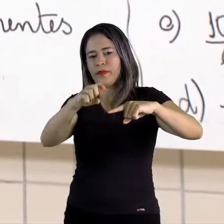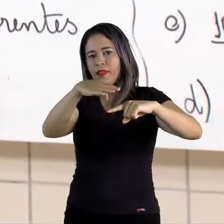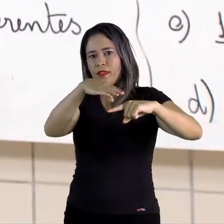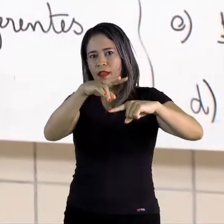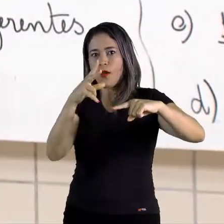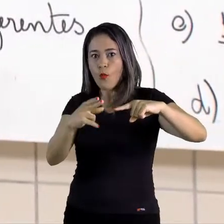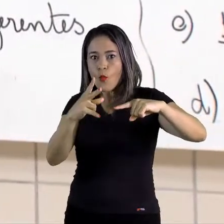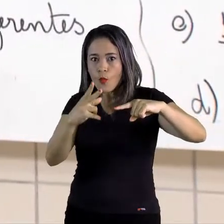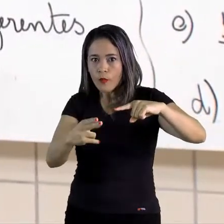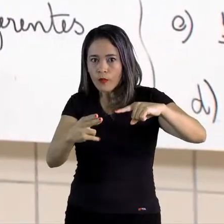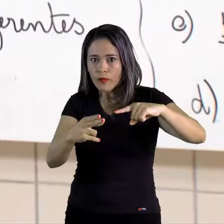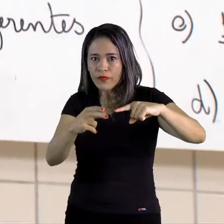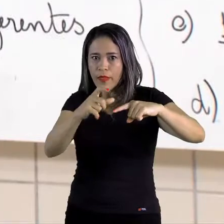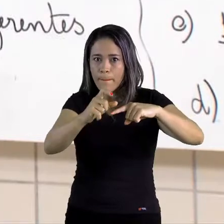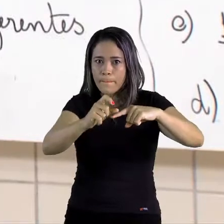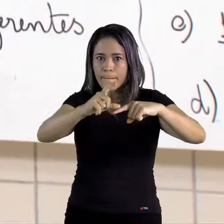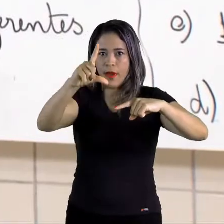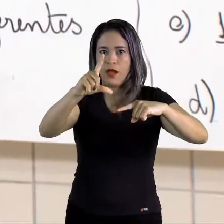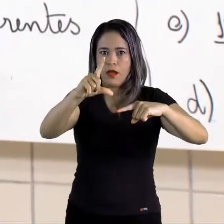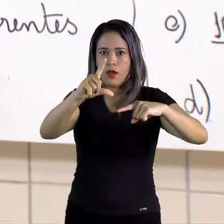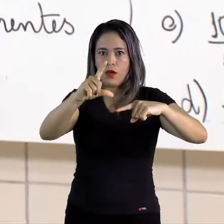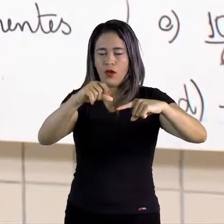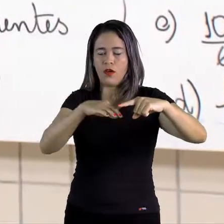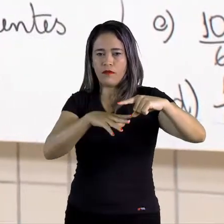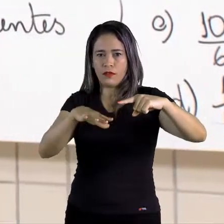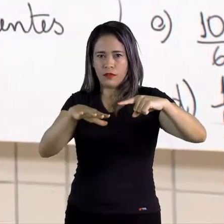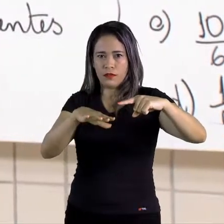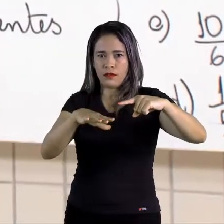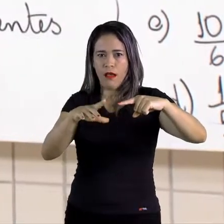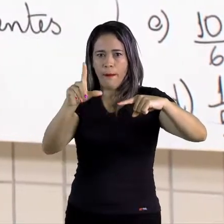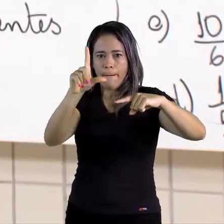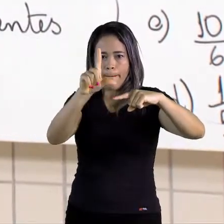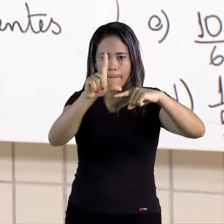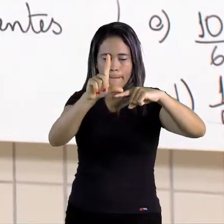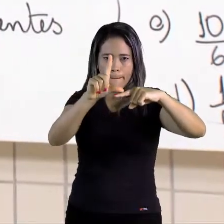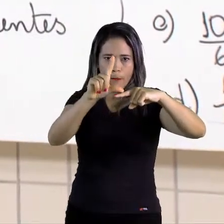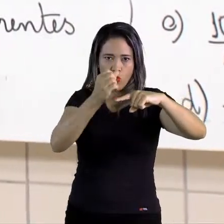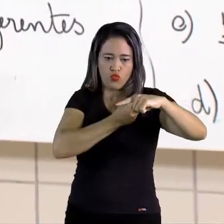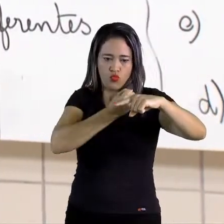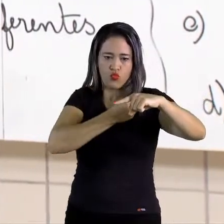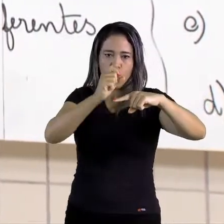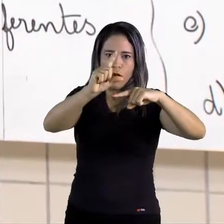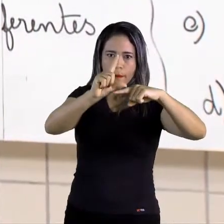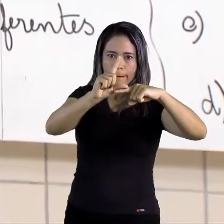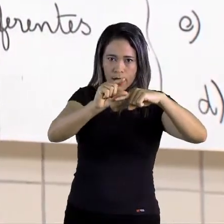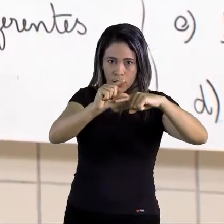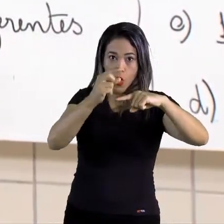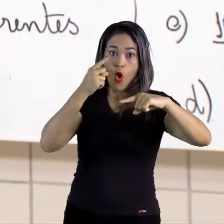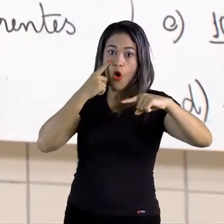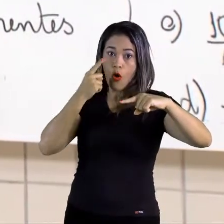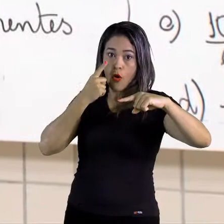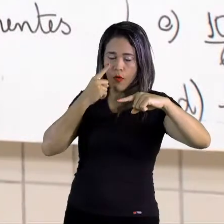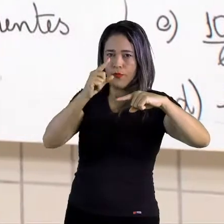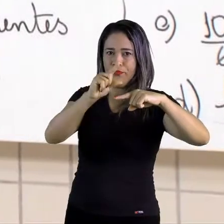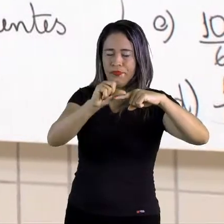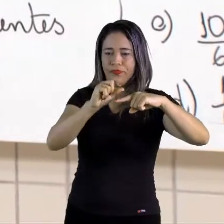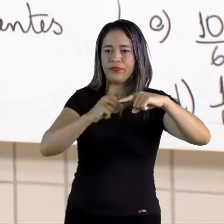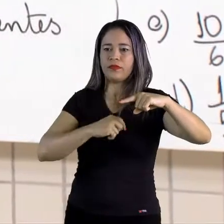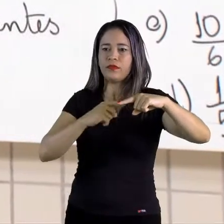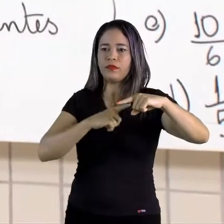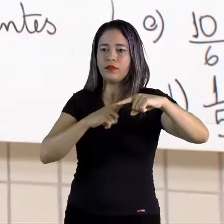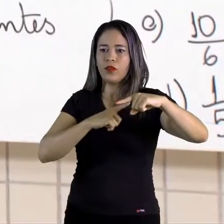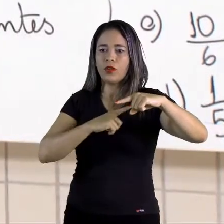a maior fração é a que tem menor denominador. Olha aqui comigo. Eu tenho